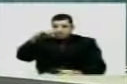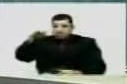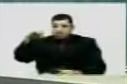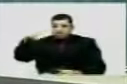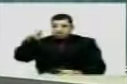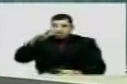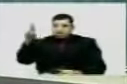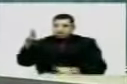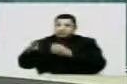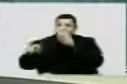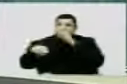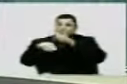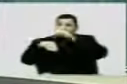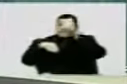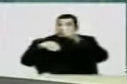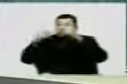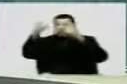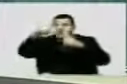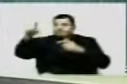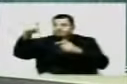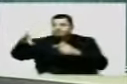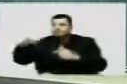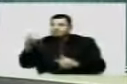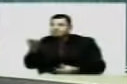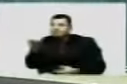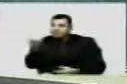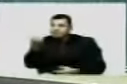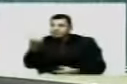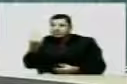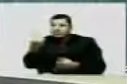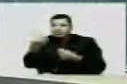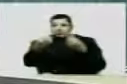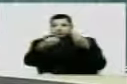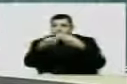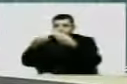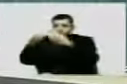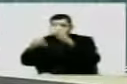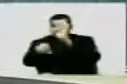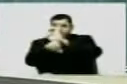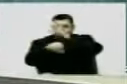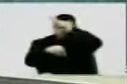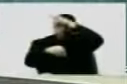E mais, que os outros 61